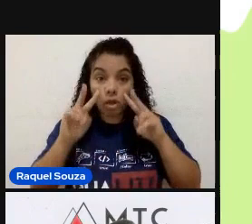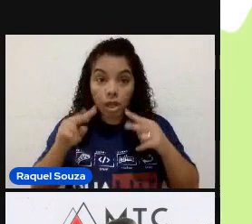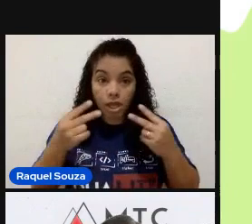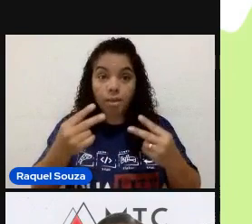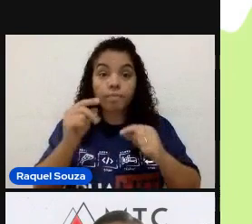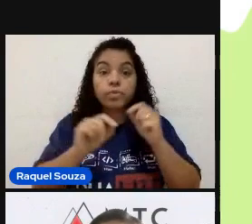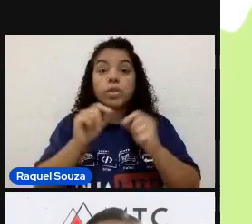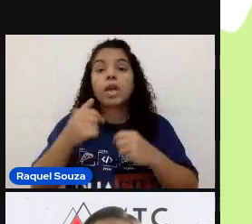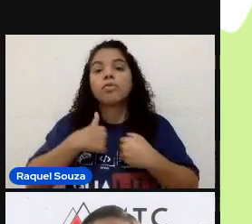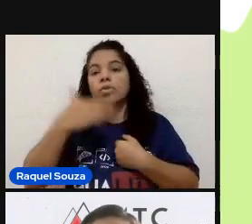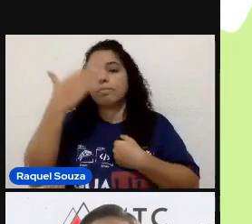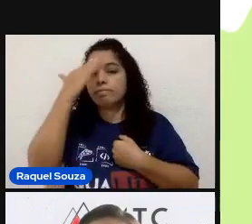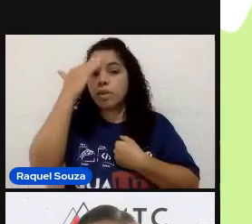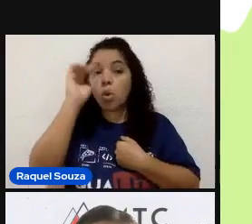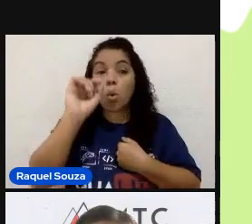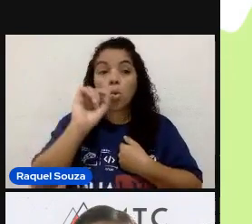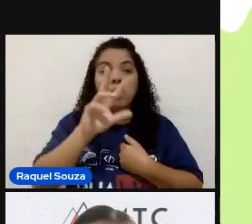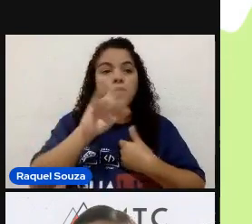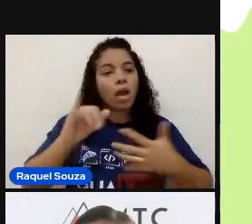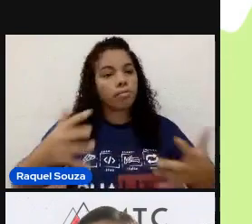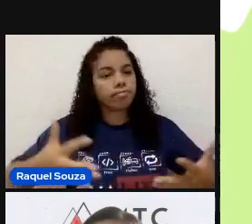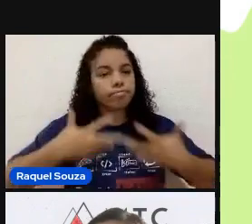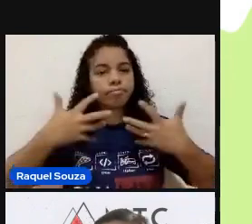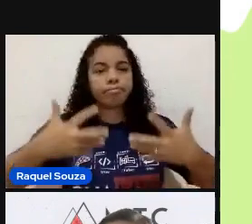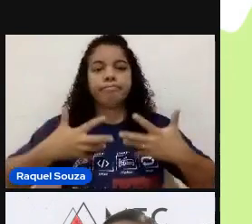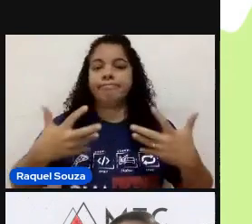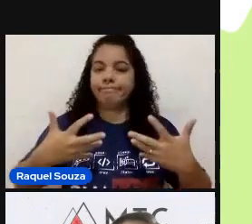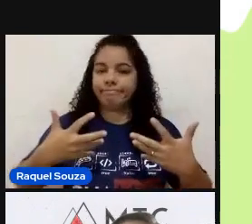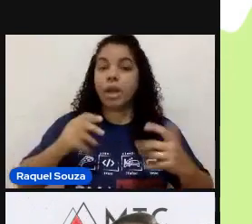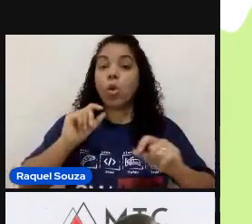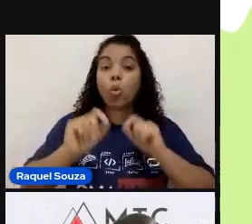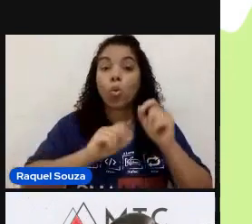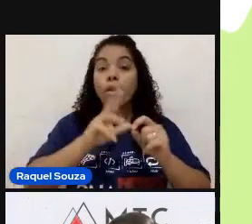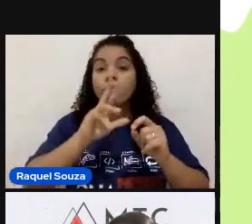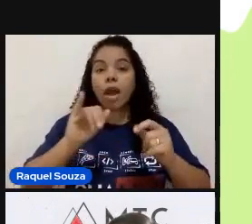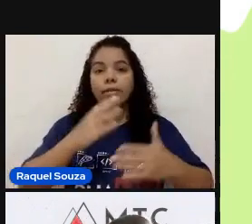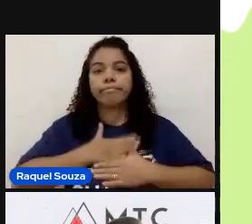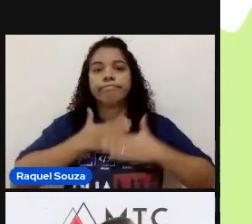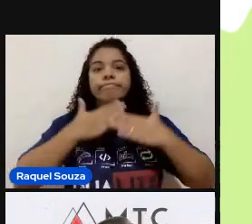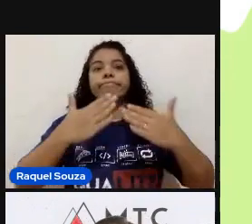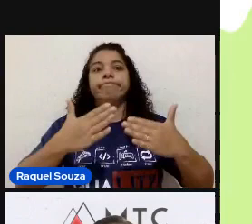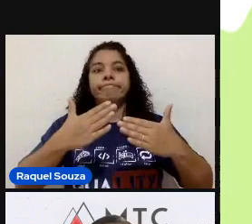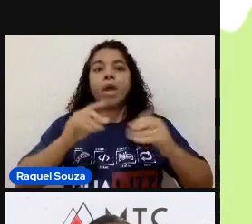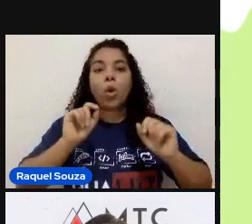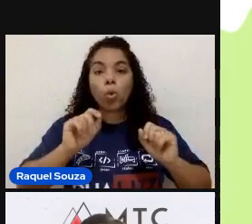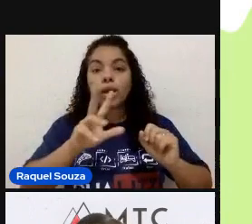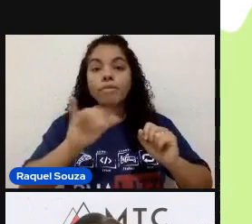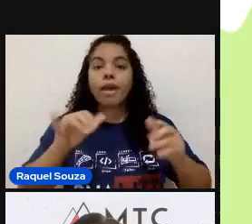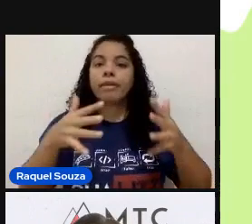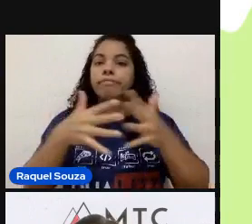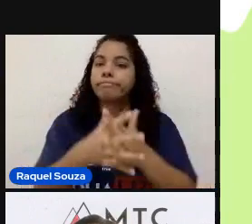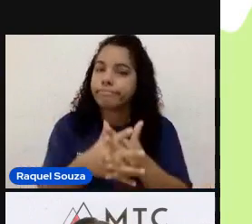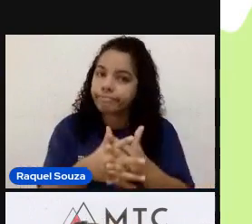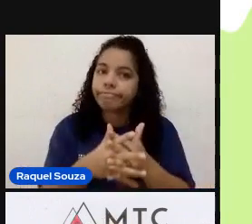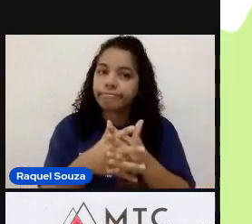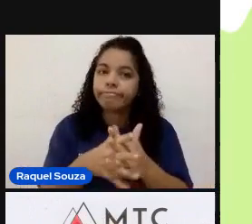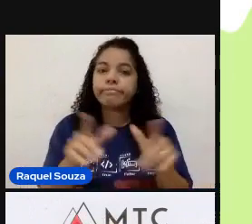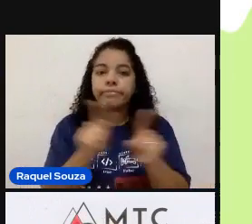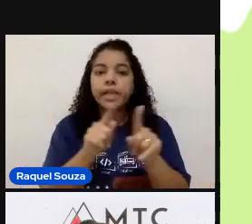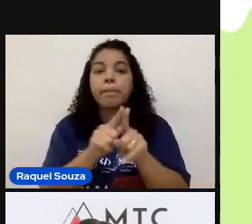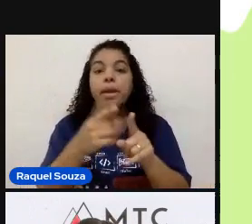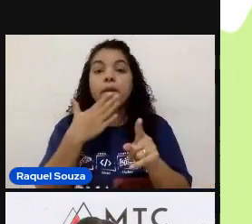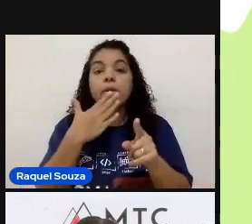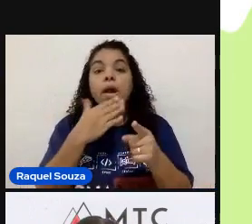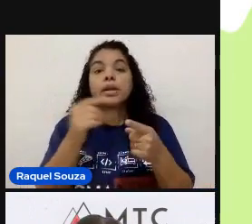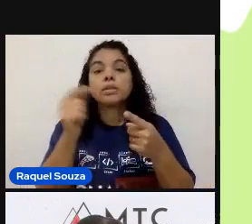vou entender o que é que vai me motivar, o que vai me assustar, o que pode me atrapalhar, quais são os